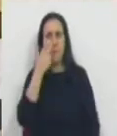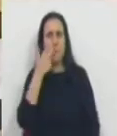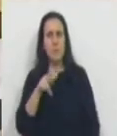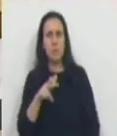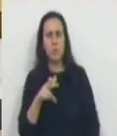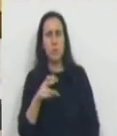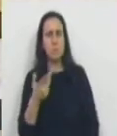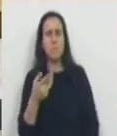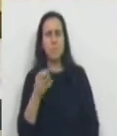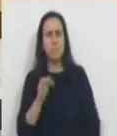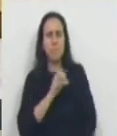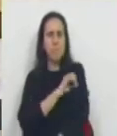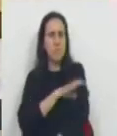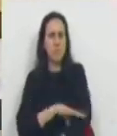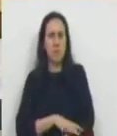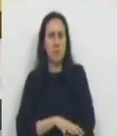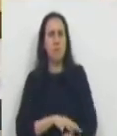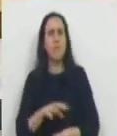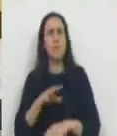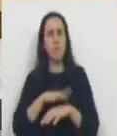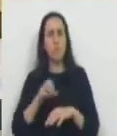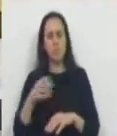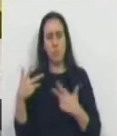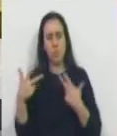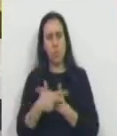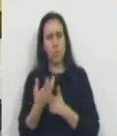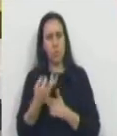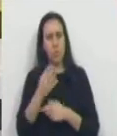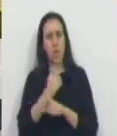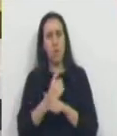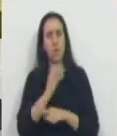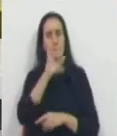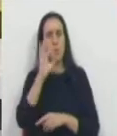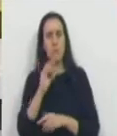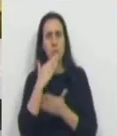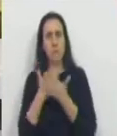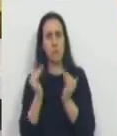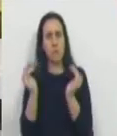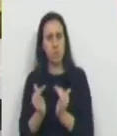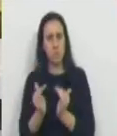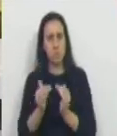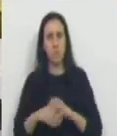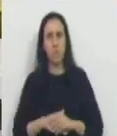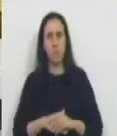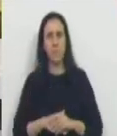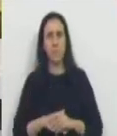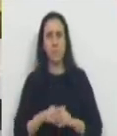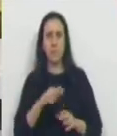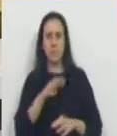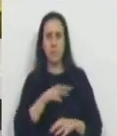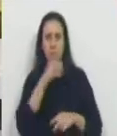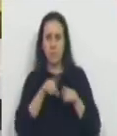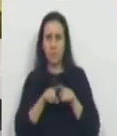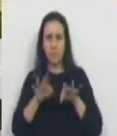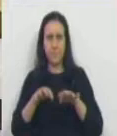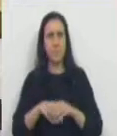totalmente miseráveis com a aplicação do corte resultante do fator de redução. Estamos a falar de pessoas, termino, Sr.